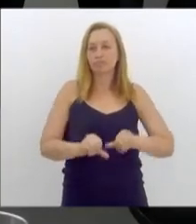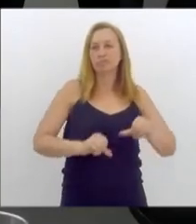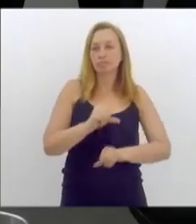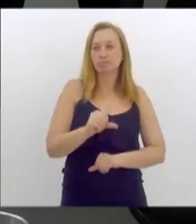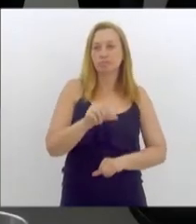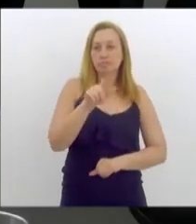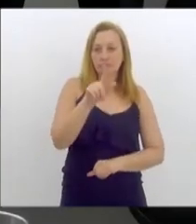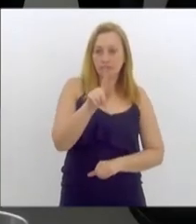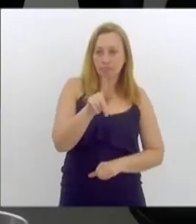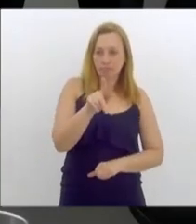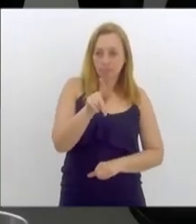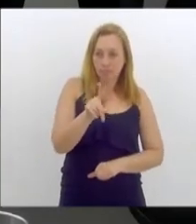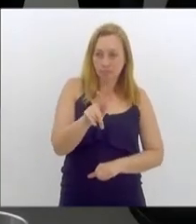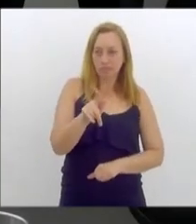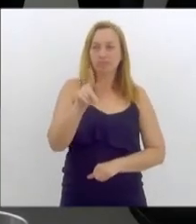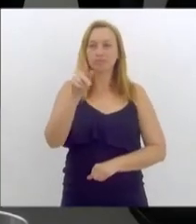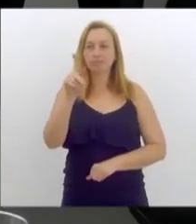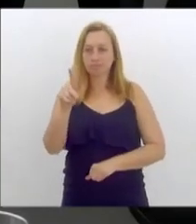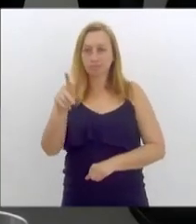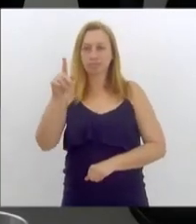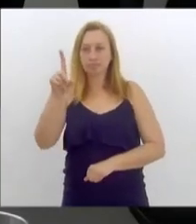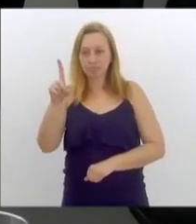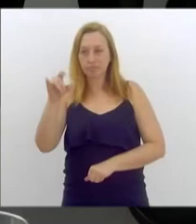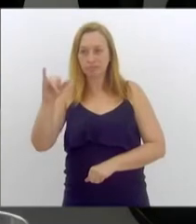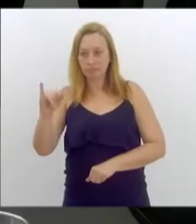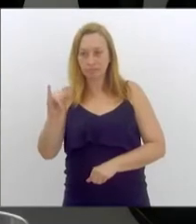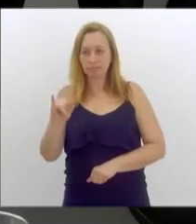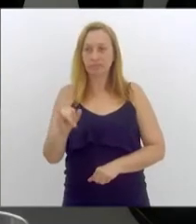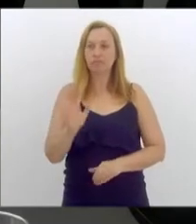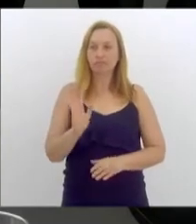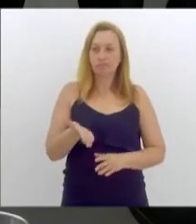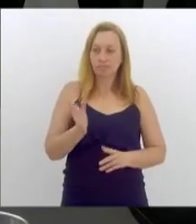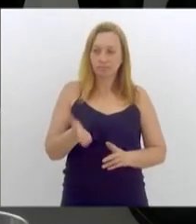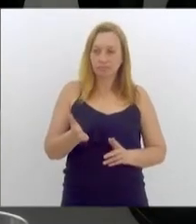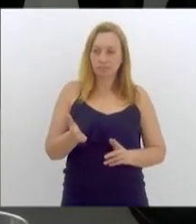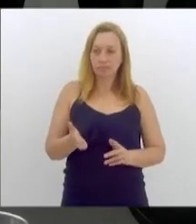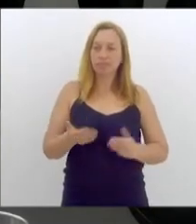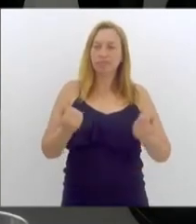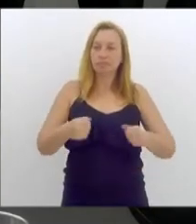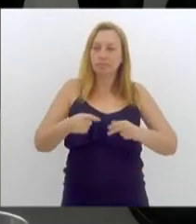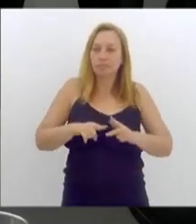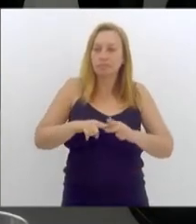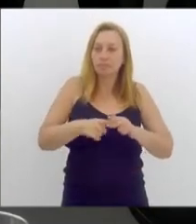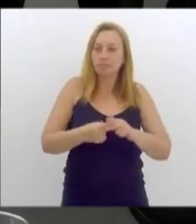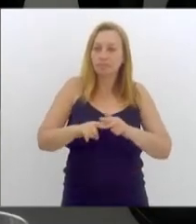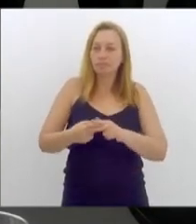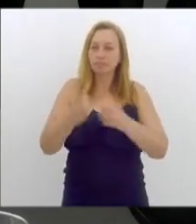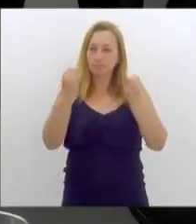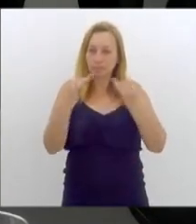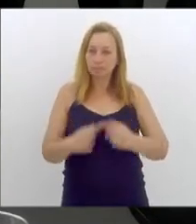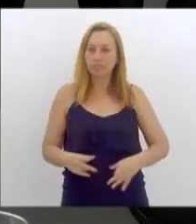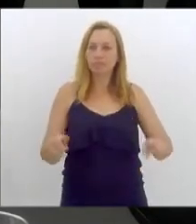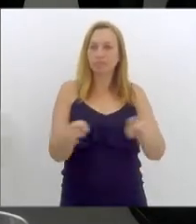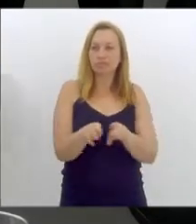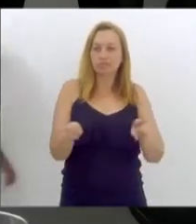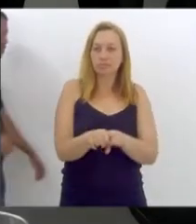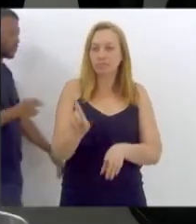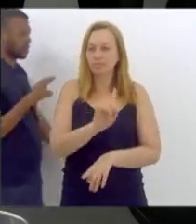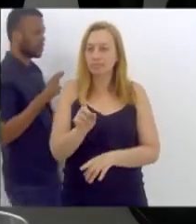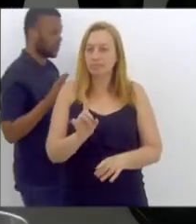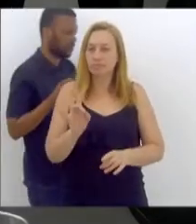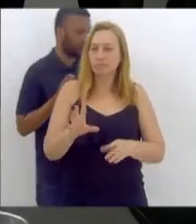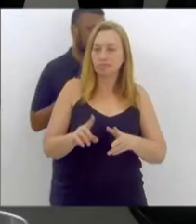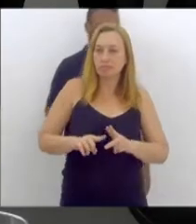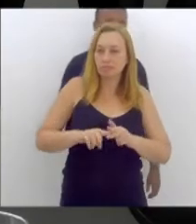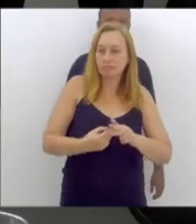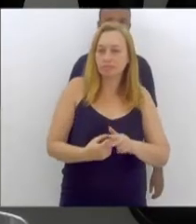gpdi para IPCA então isso já fez já fez com que o estoque fosse reduzido então por isso que é explicado também não só um